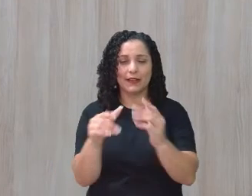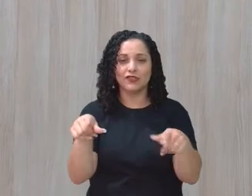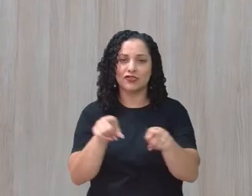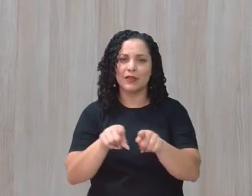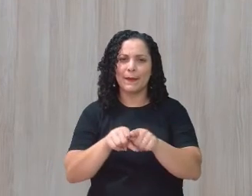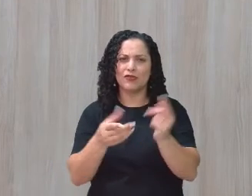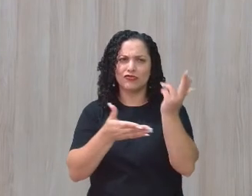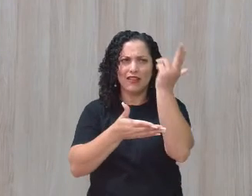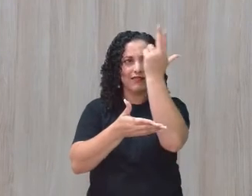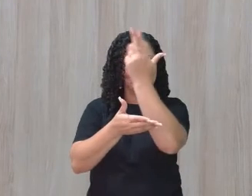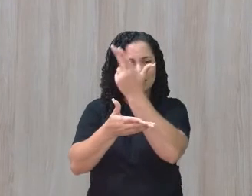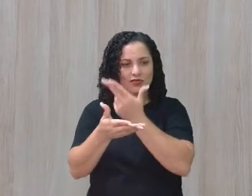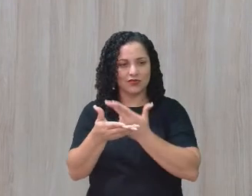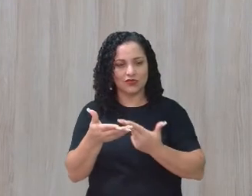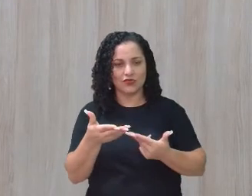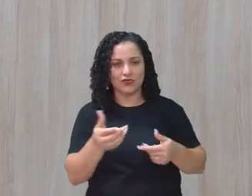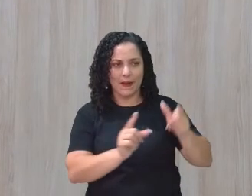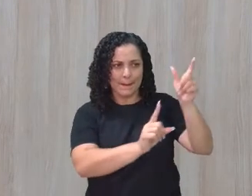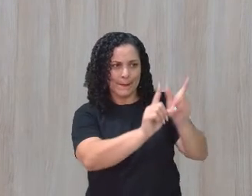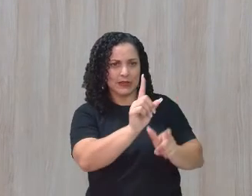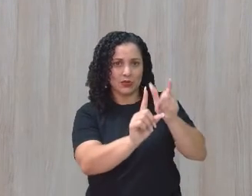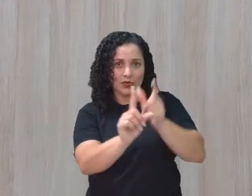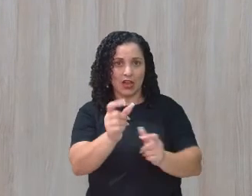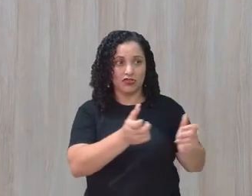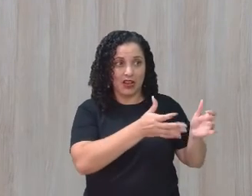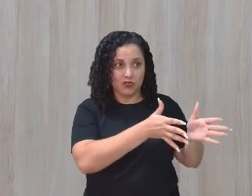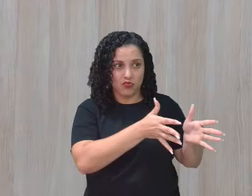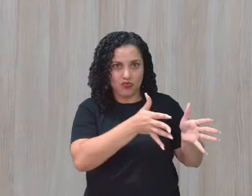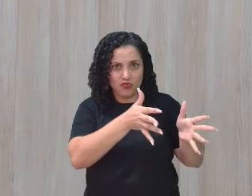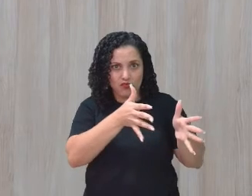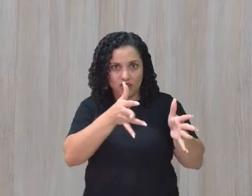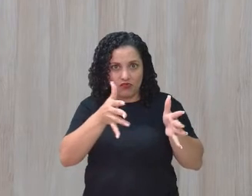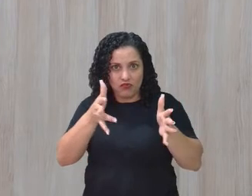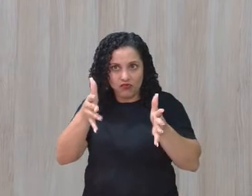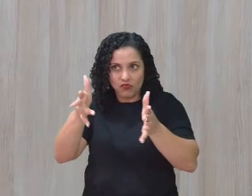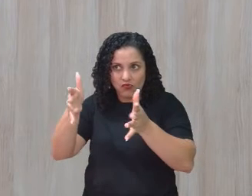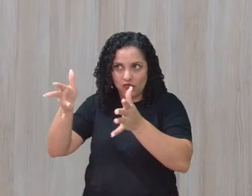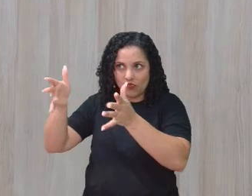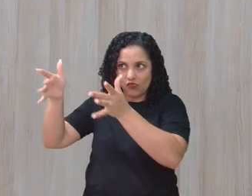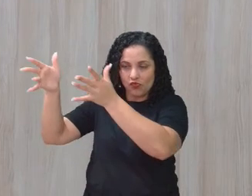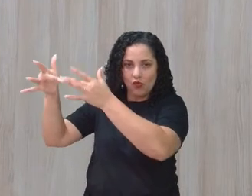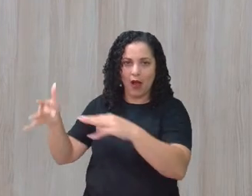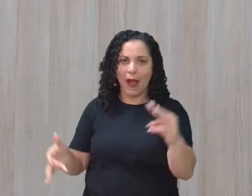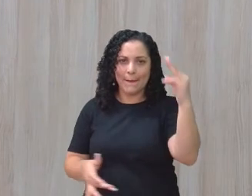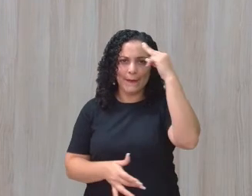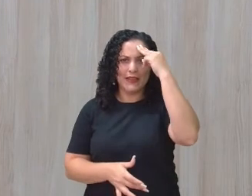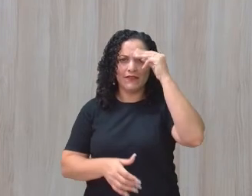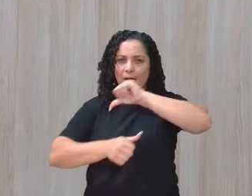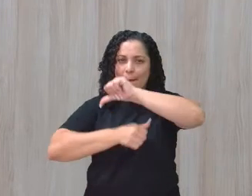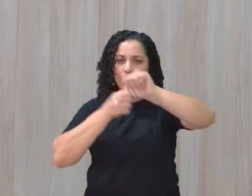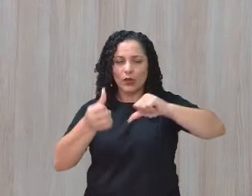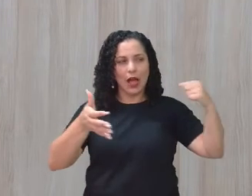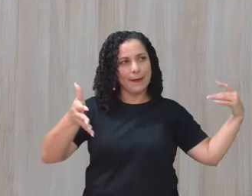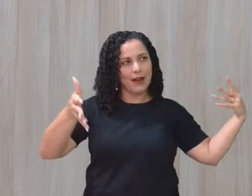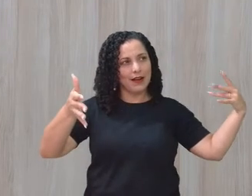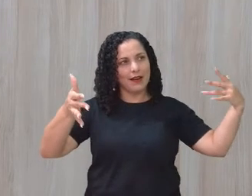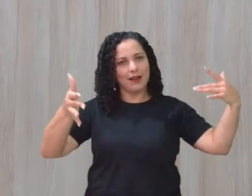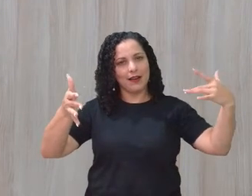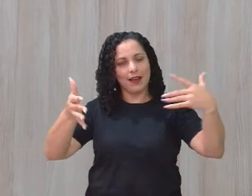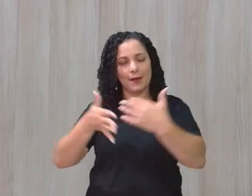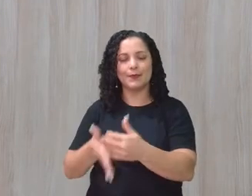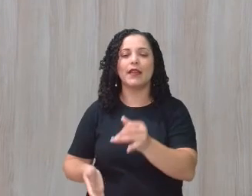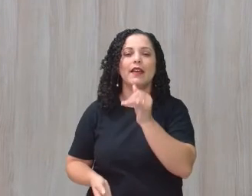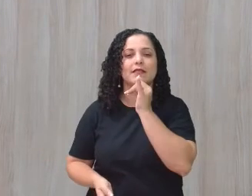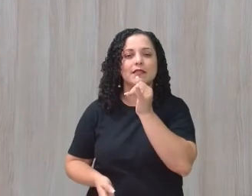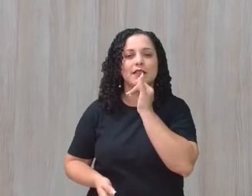ou seja, são personagens que vão evoluindo e vão mudando a mentalidade ao longo da narrativa. Então, por